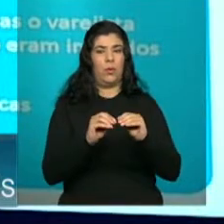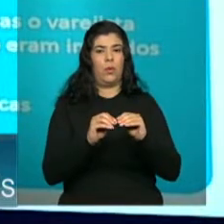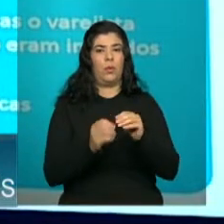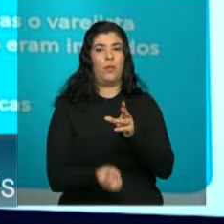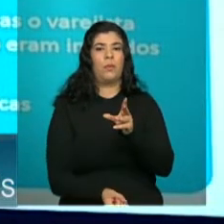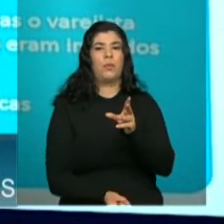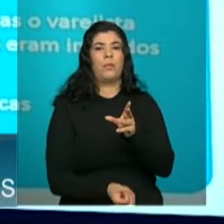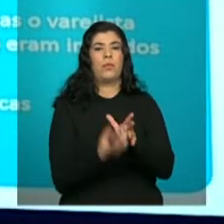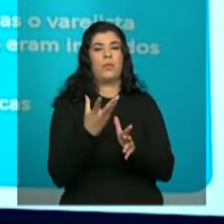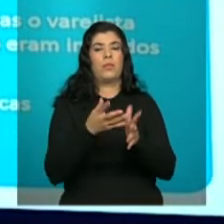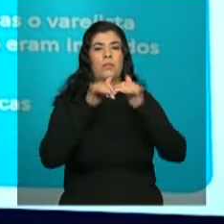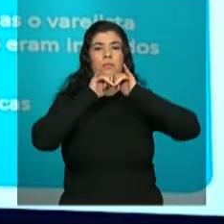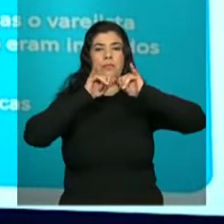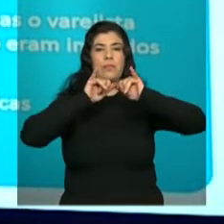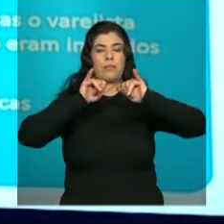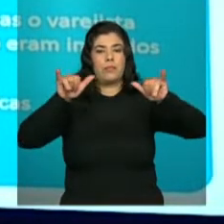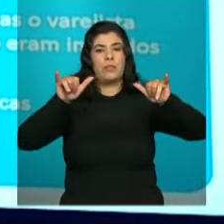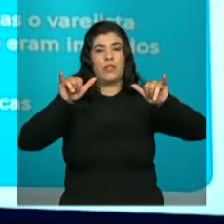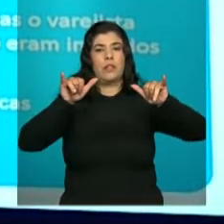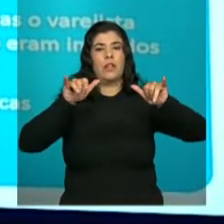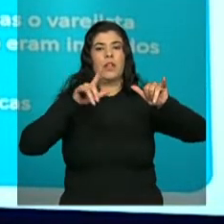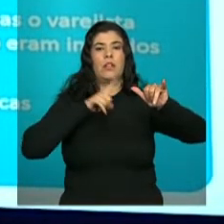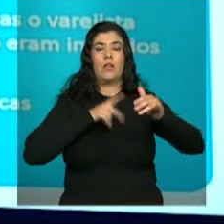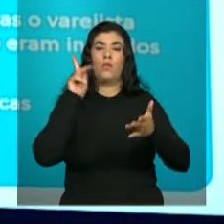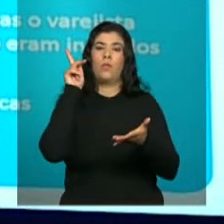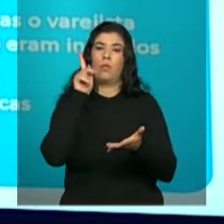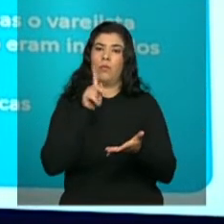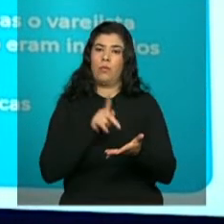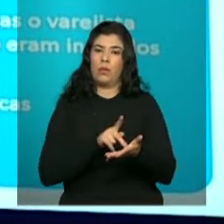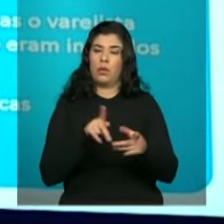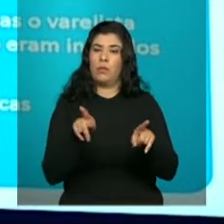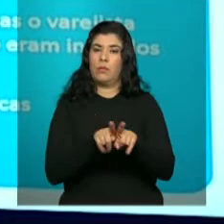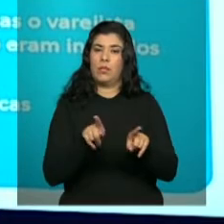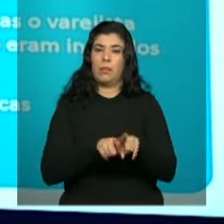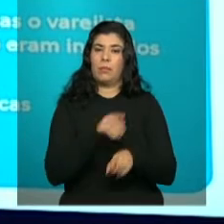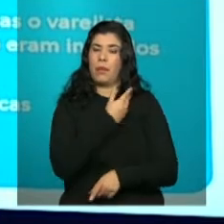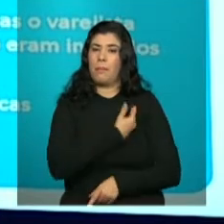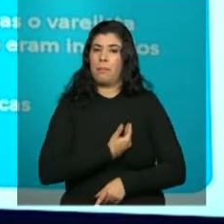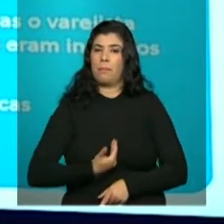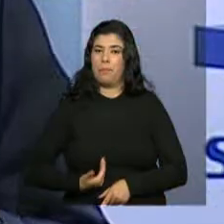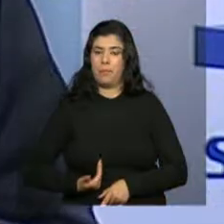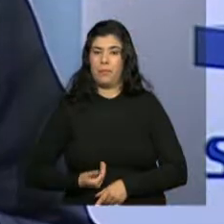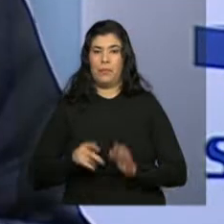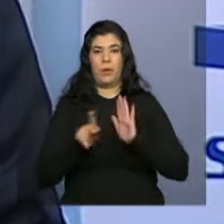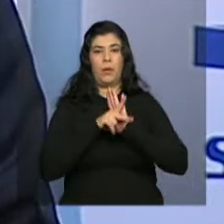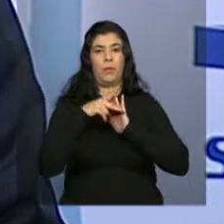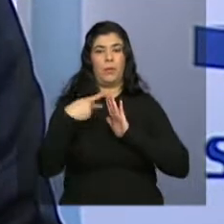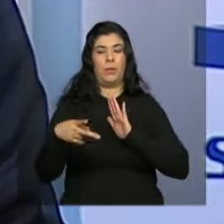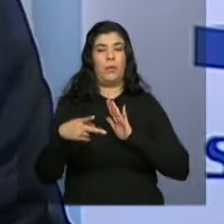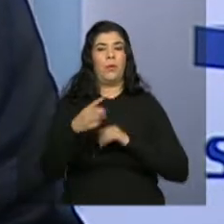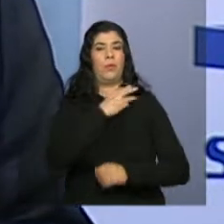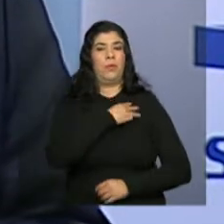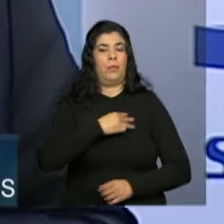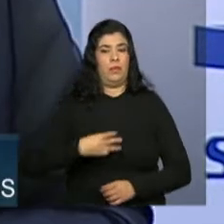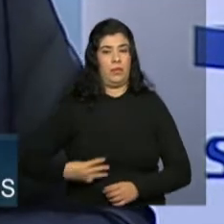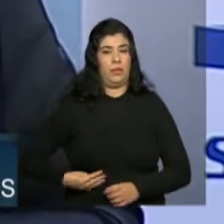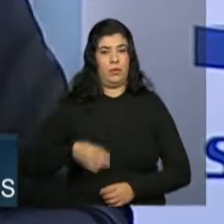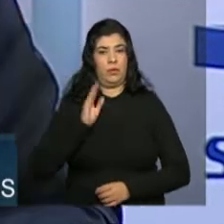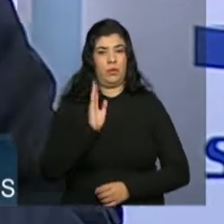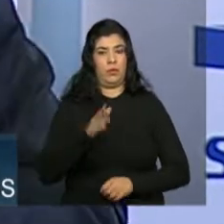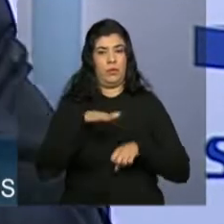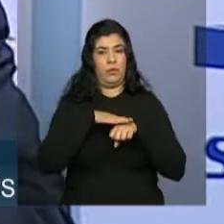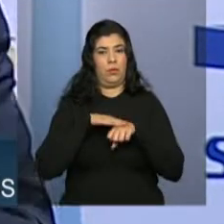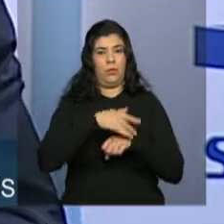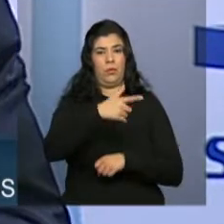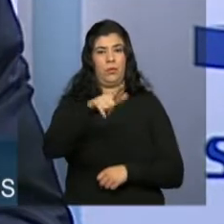duas fatores passam a ser oficiais e públicas né e o ministério próprio Ministro tem conversado com os